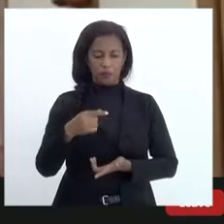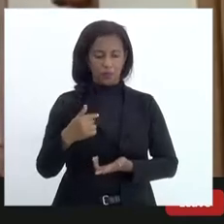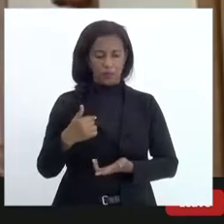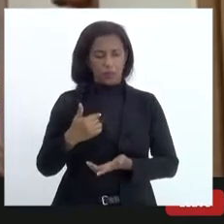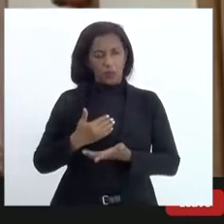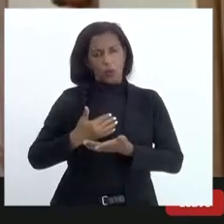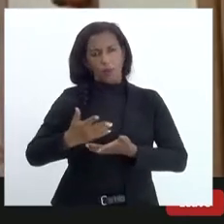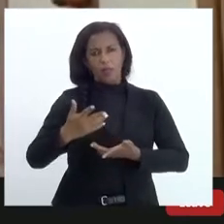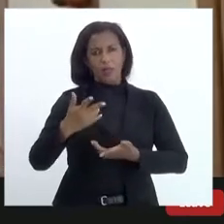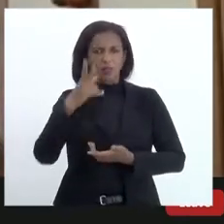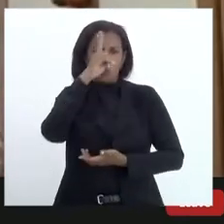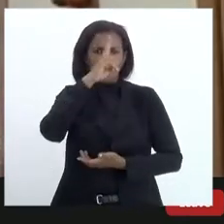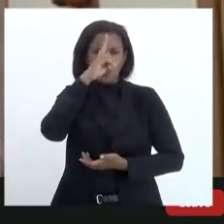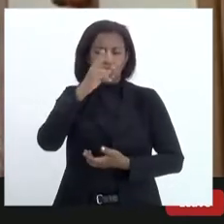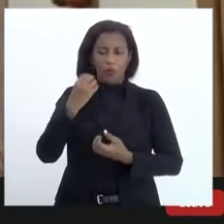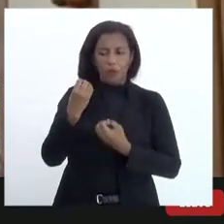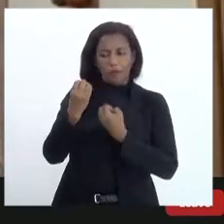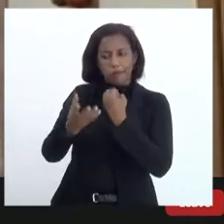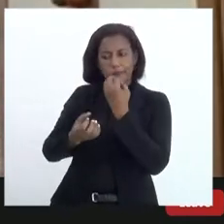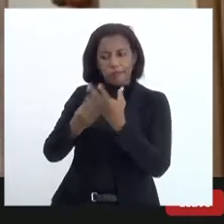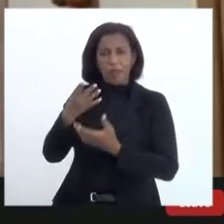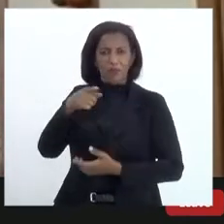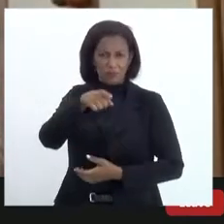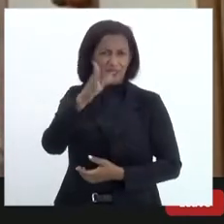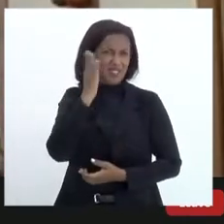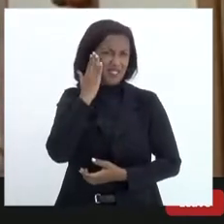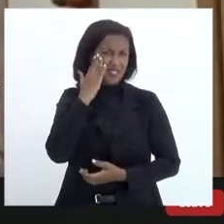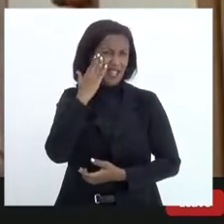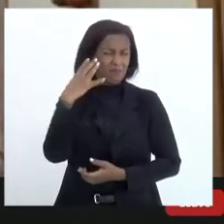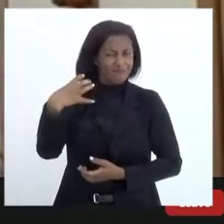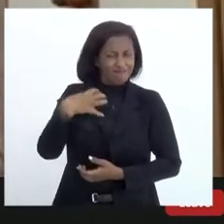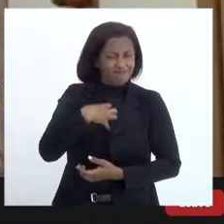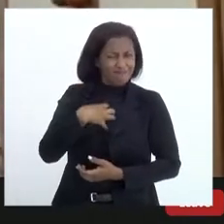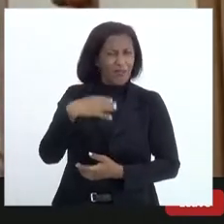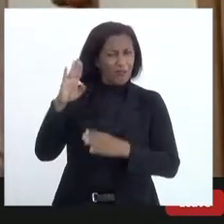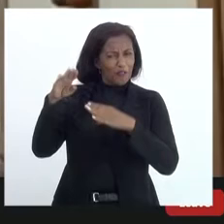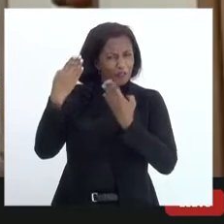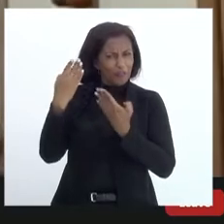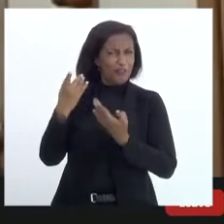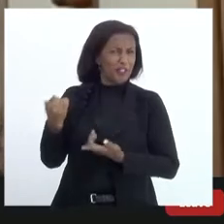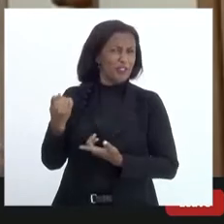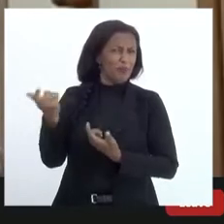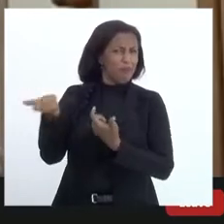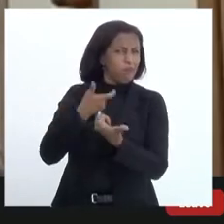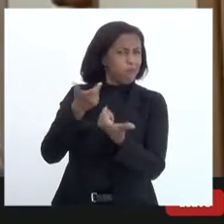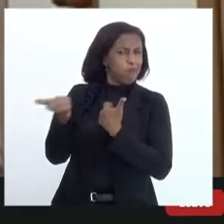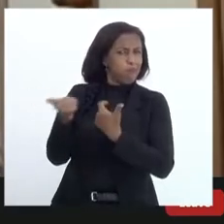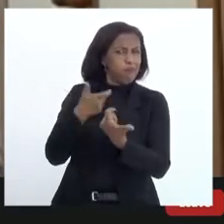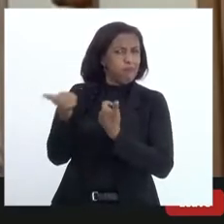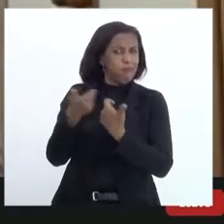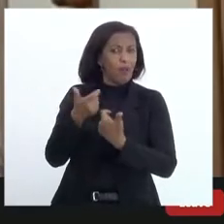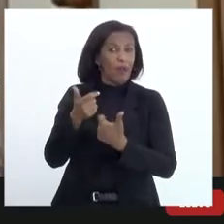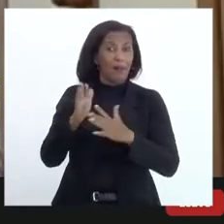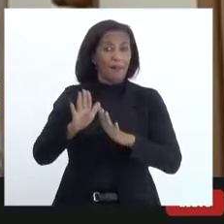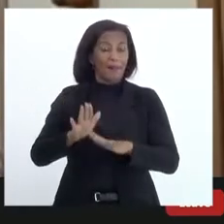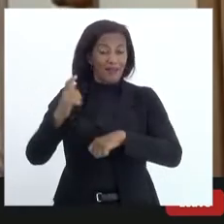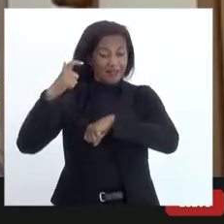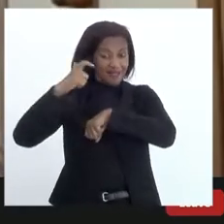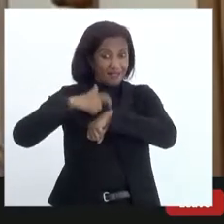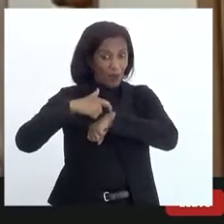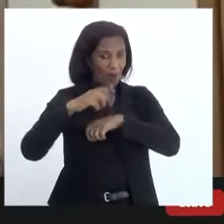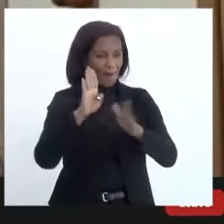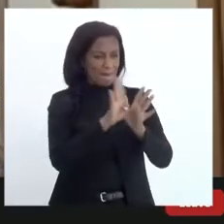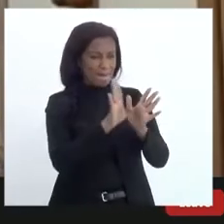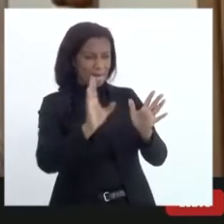uma história e aí você sabe que sofreu racismo, você se sente vitimizado por aquele racismo, mas na hora